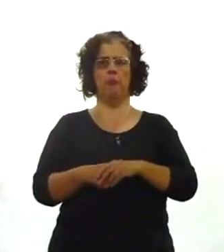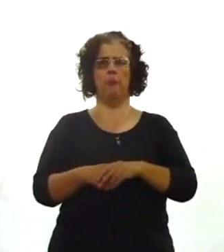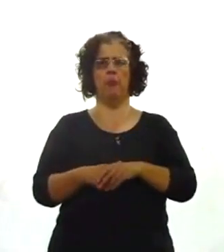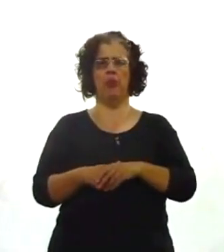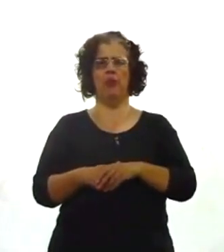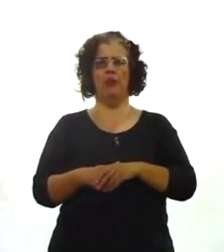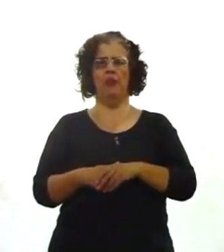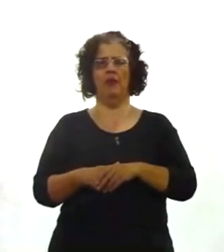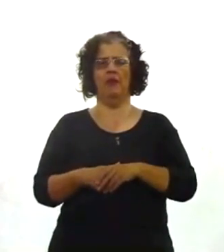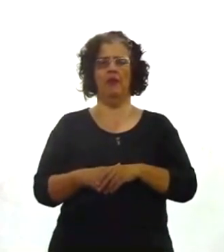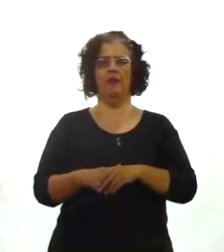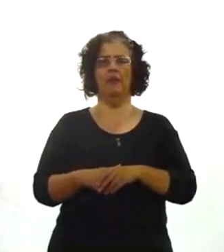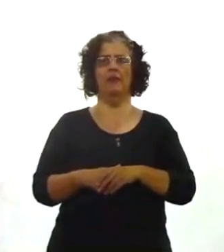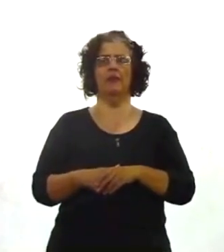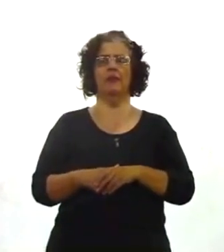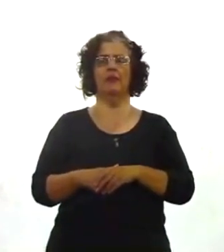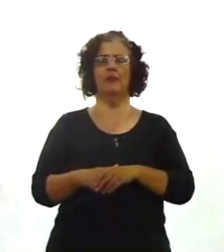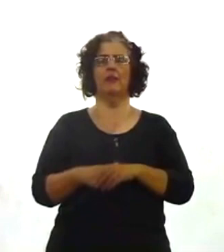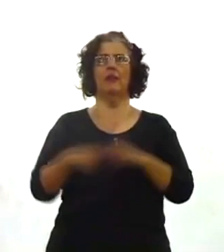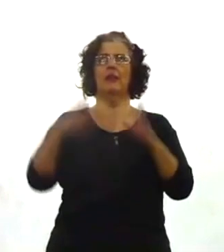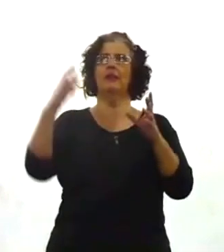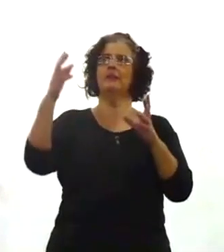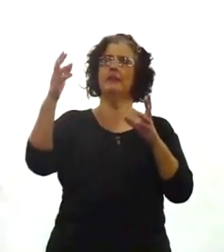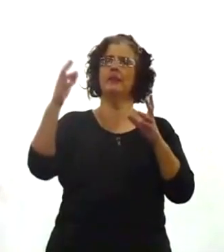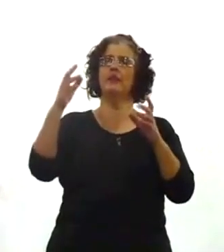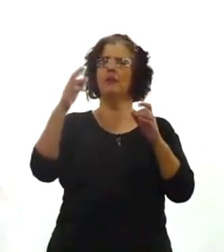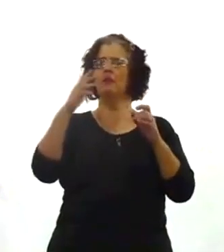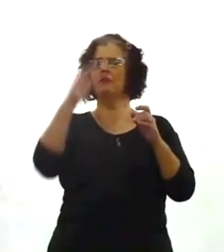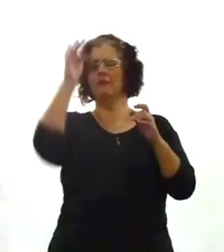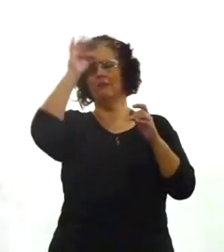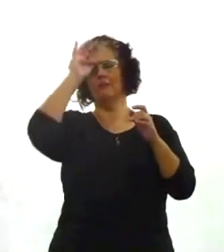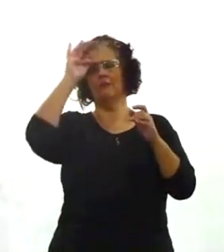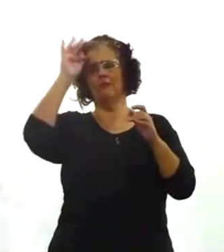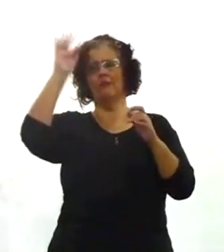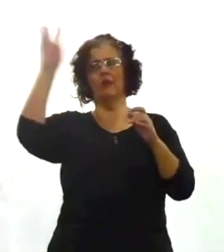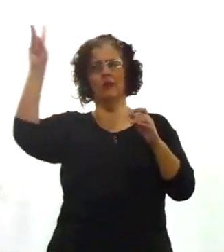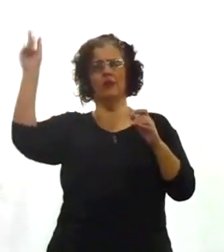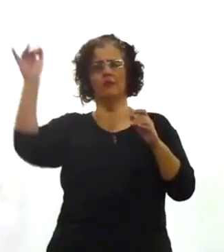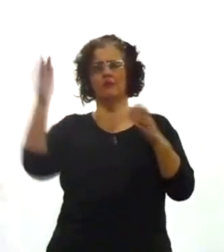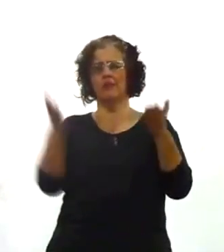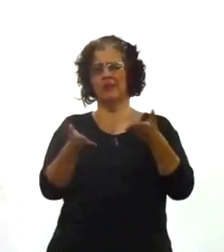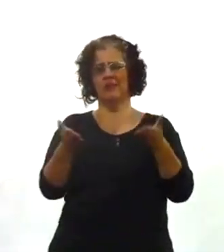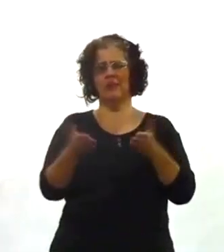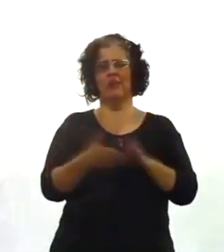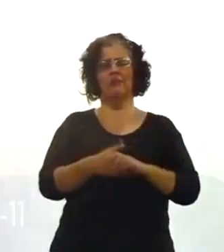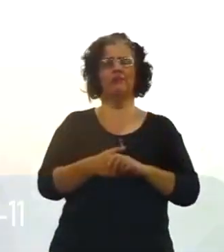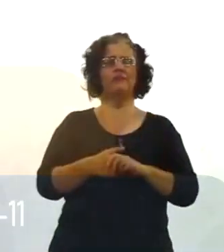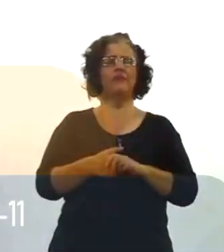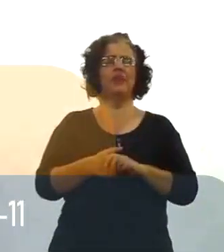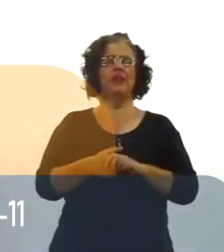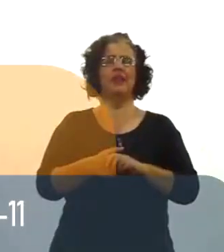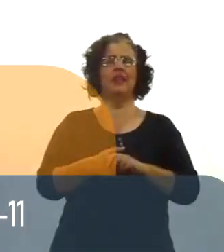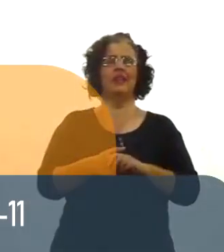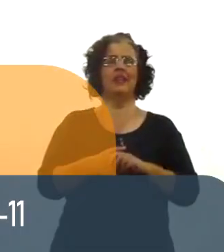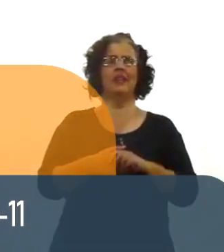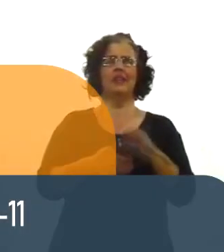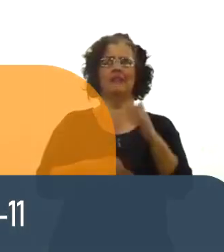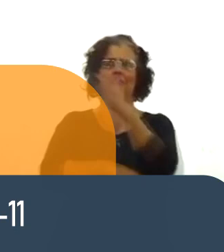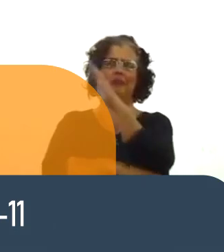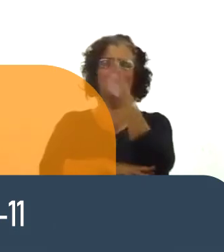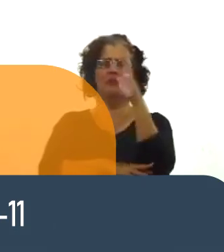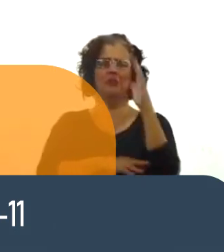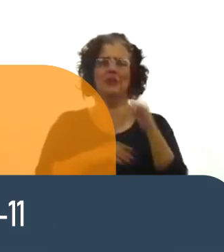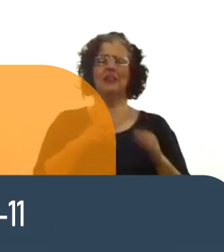criatura em lugar do Criador, riscou completamente Deus da sua teologia e diz que as